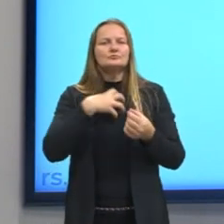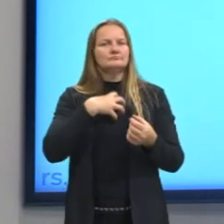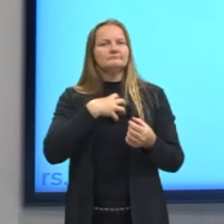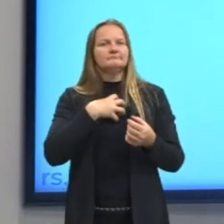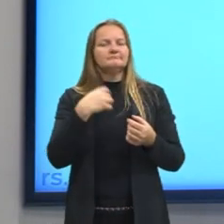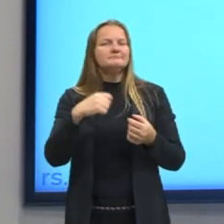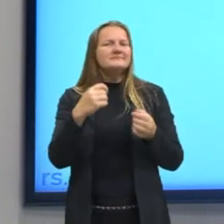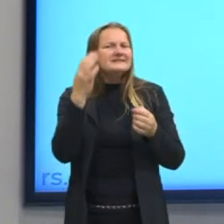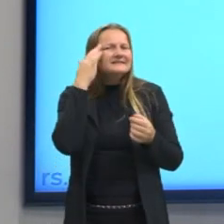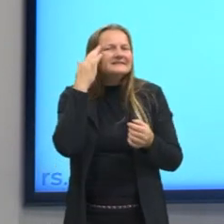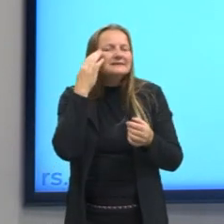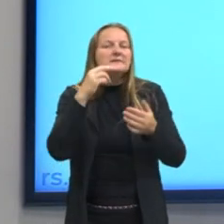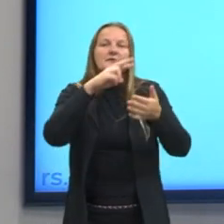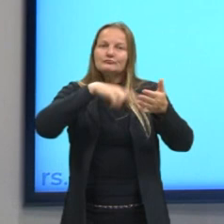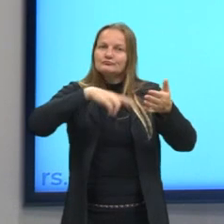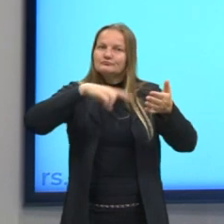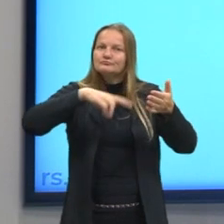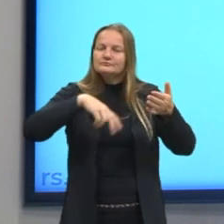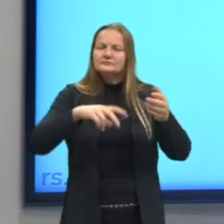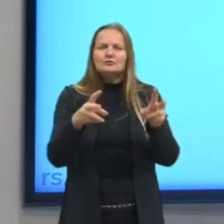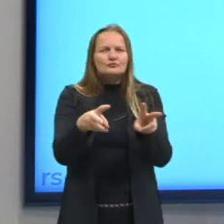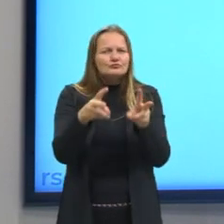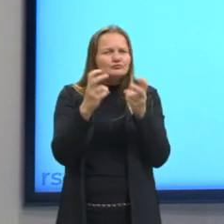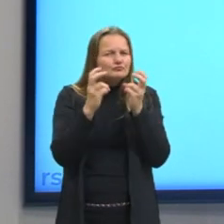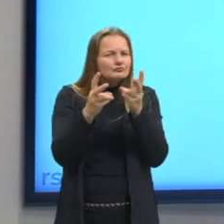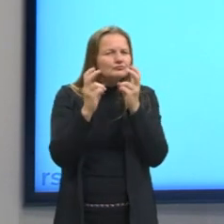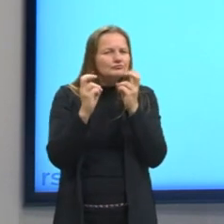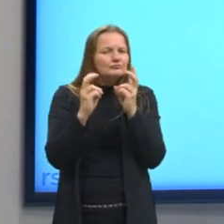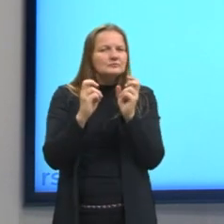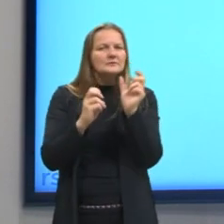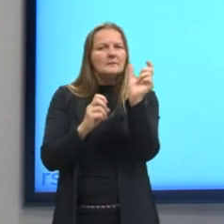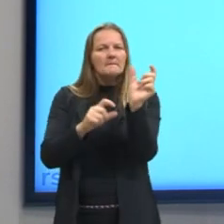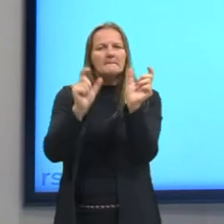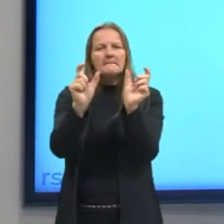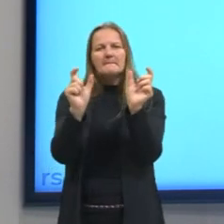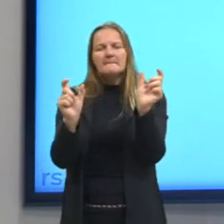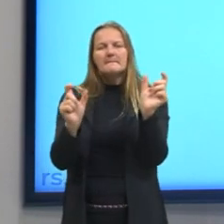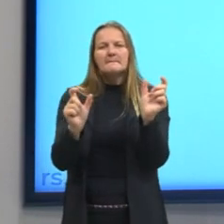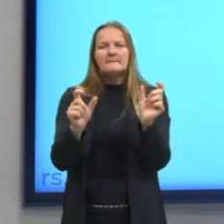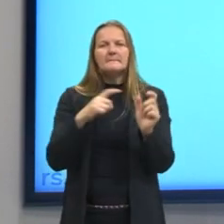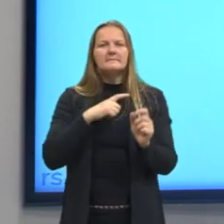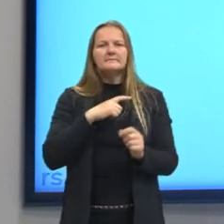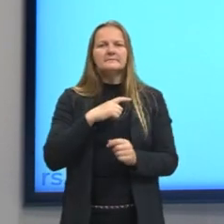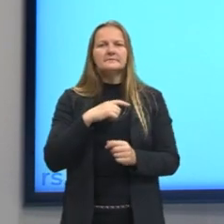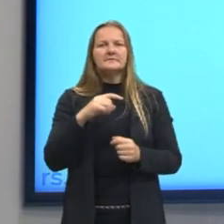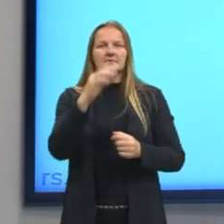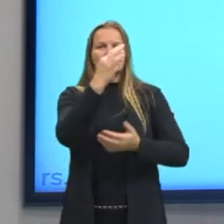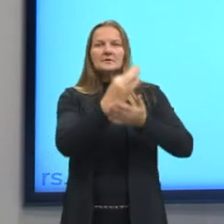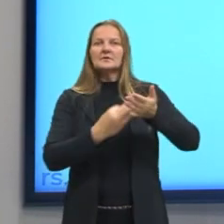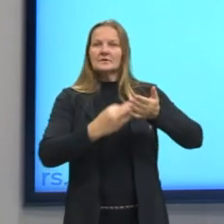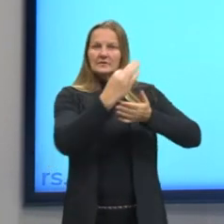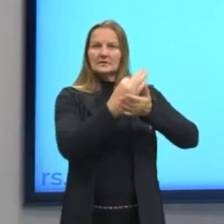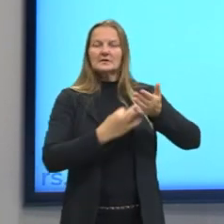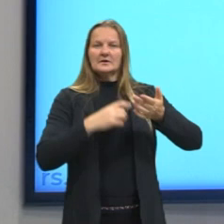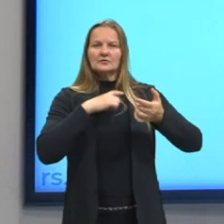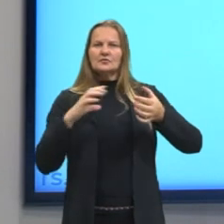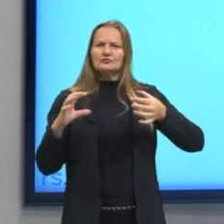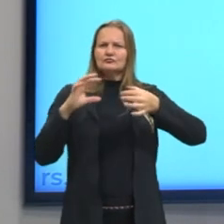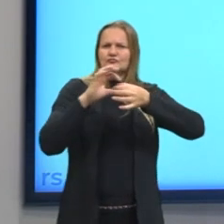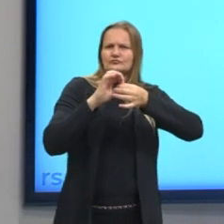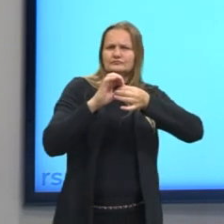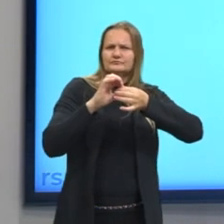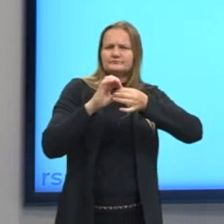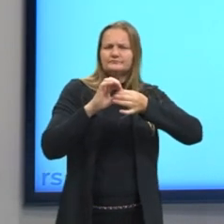é preciso que o leitor reconhece a ligação entre seus elementos nesse texto a coesão